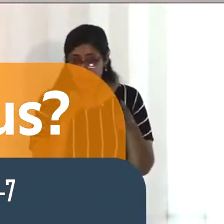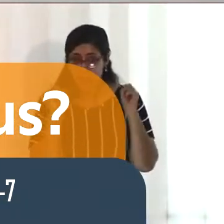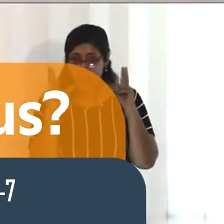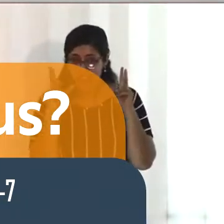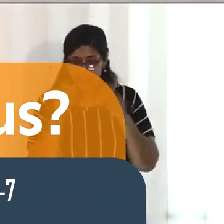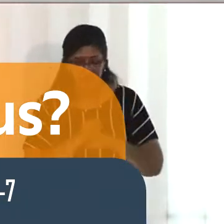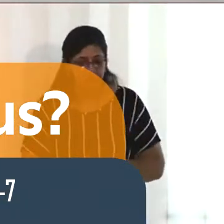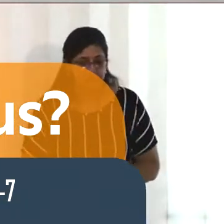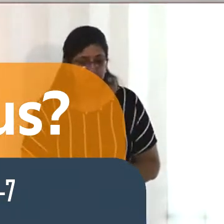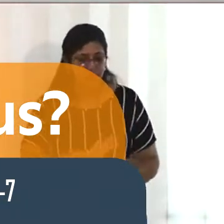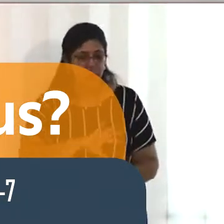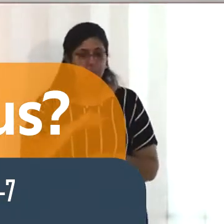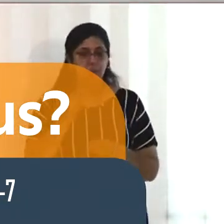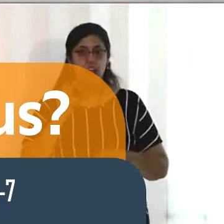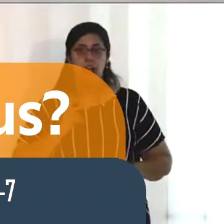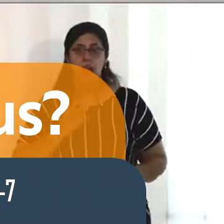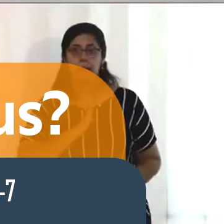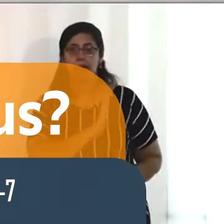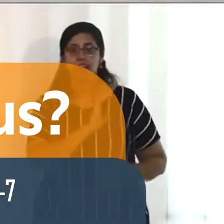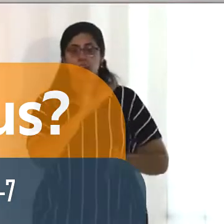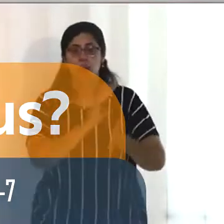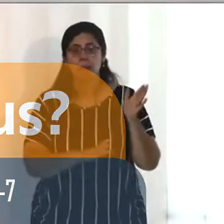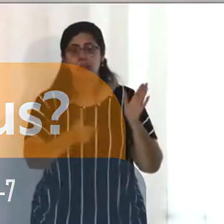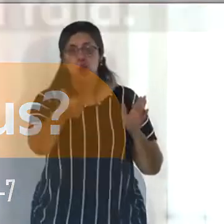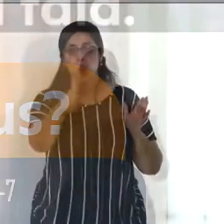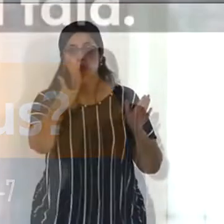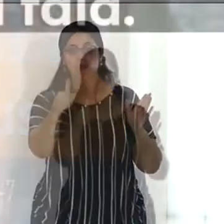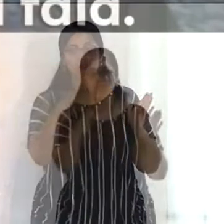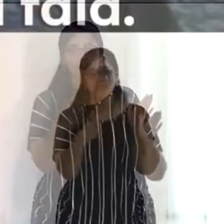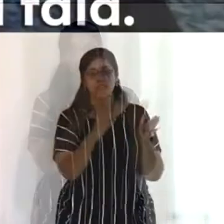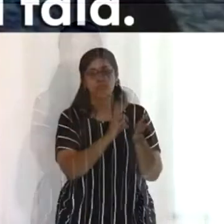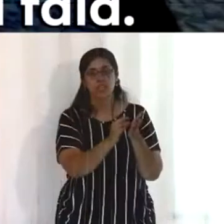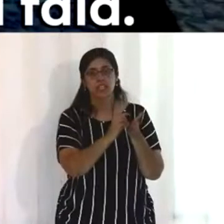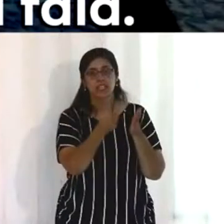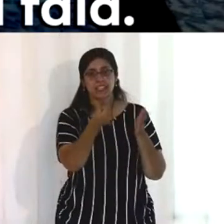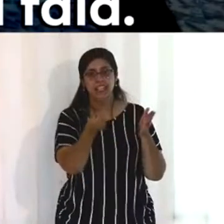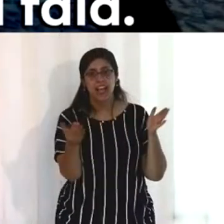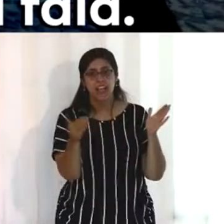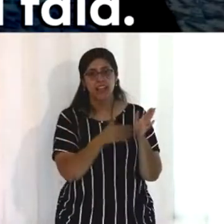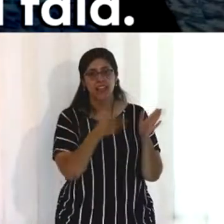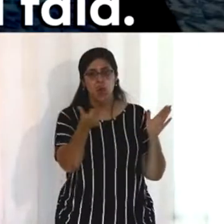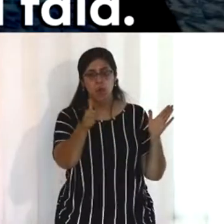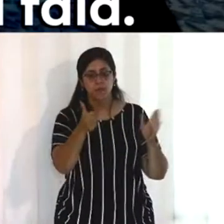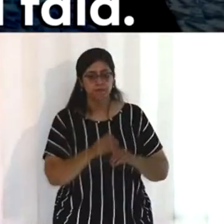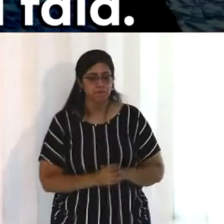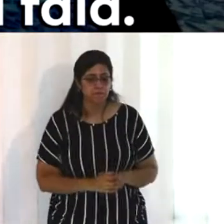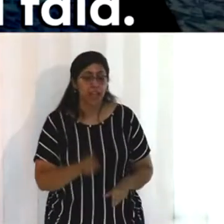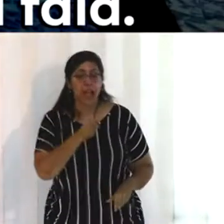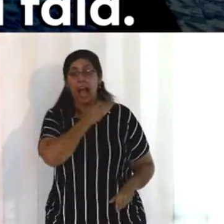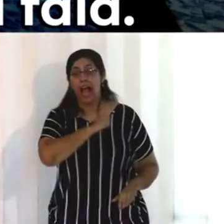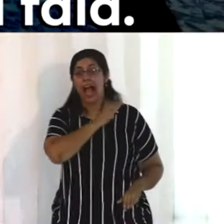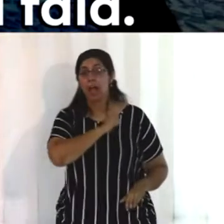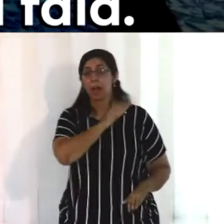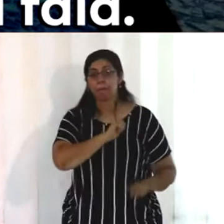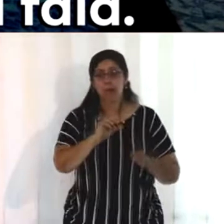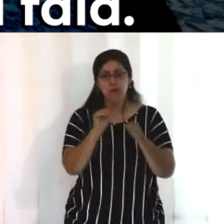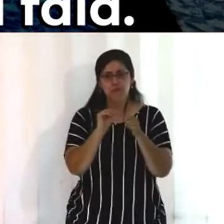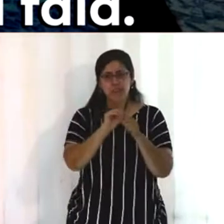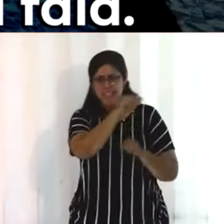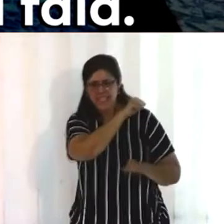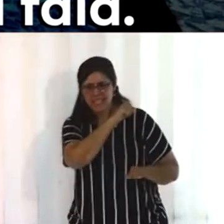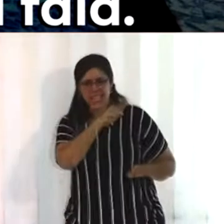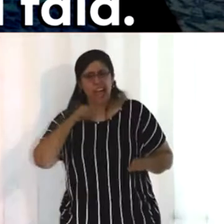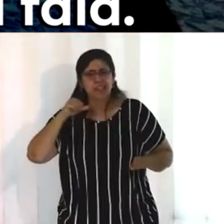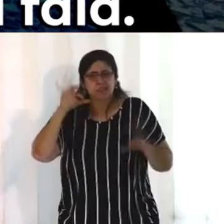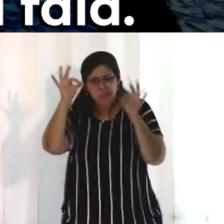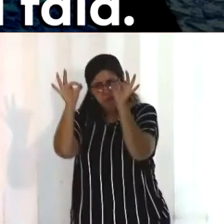4, 5, 6 e 7. Pela fé, Abel ofereceu a Deus mais excelente